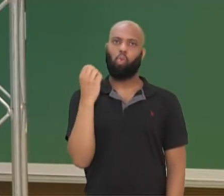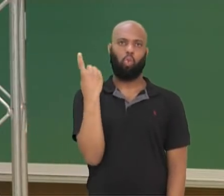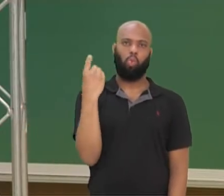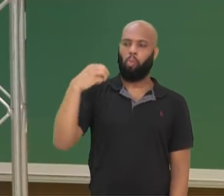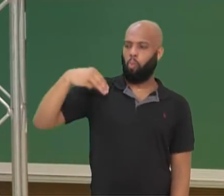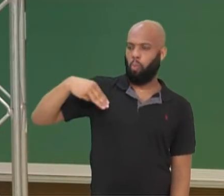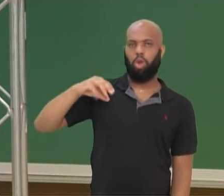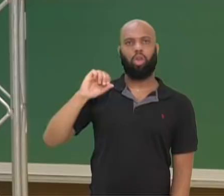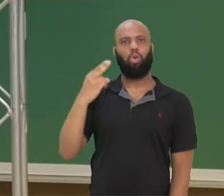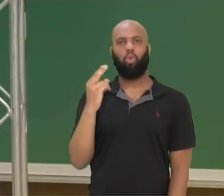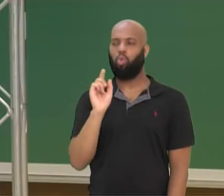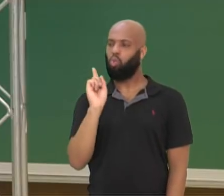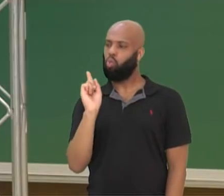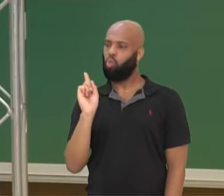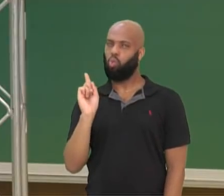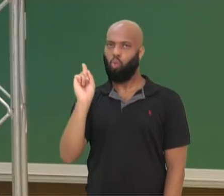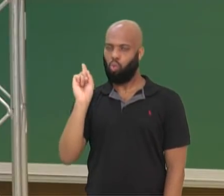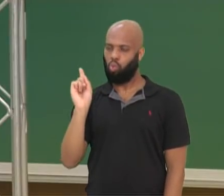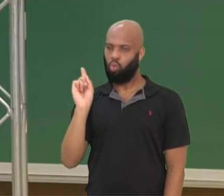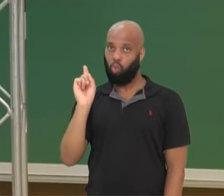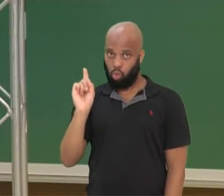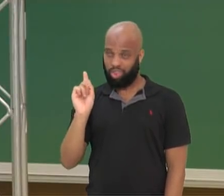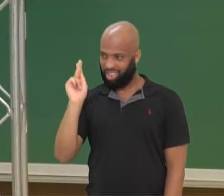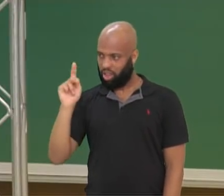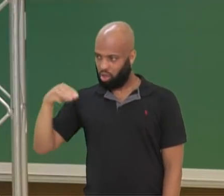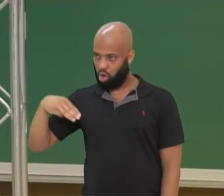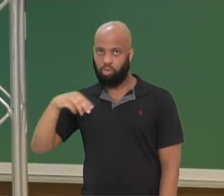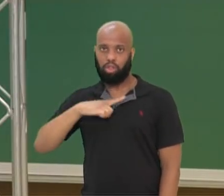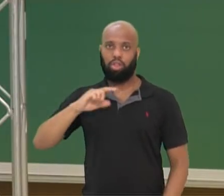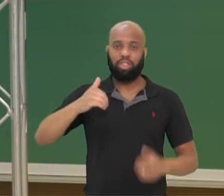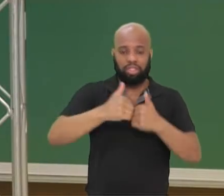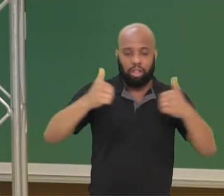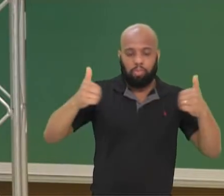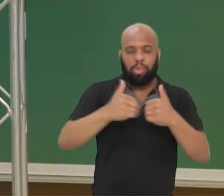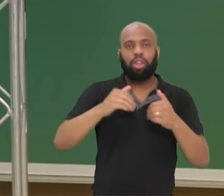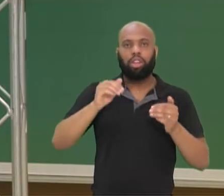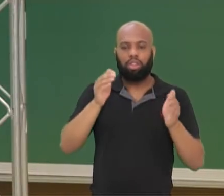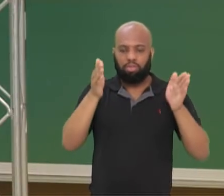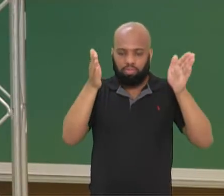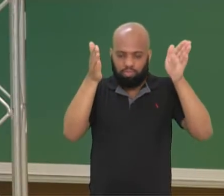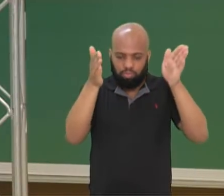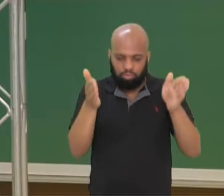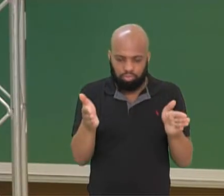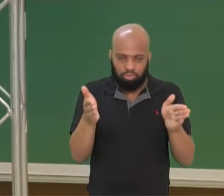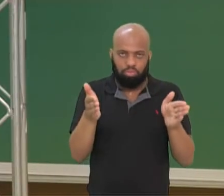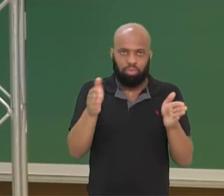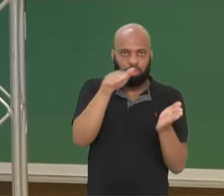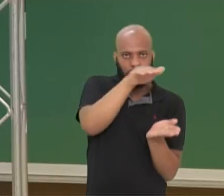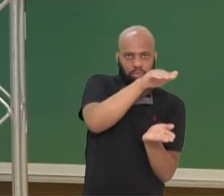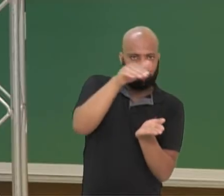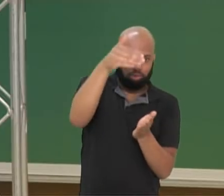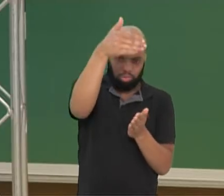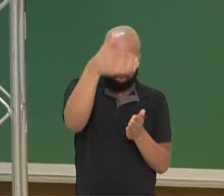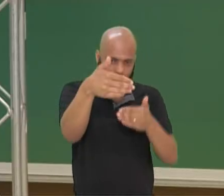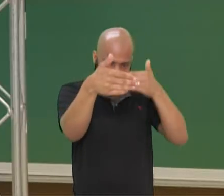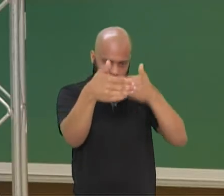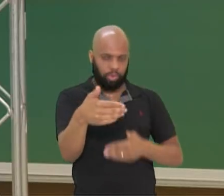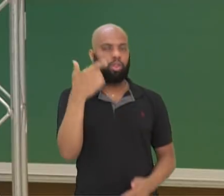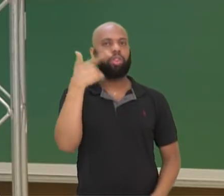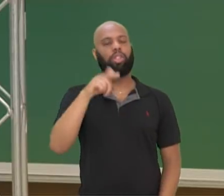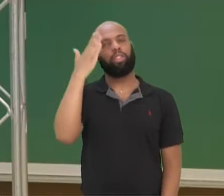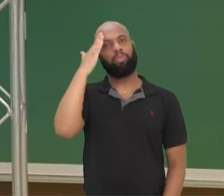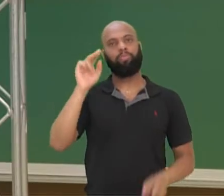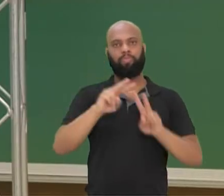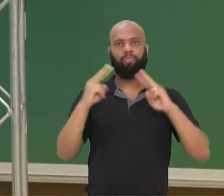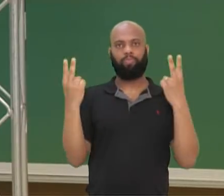aresta. Aí você divide o espaço que você quer em cubos daquele tamanho e você consegue determinar a medida do volume. Então a